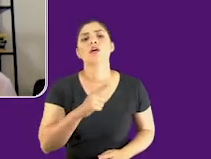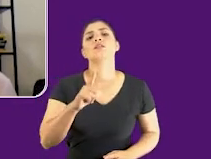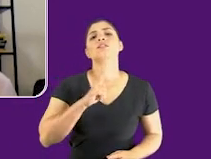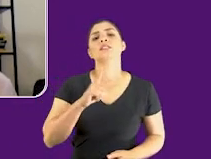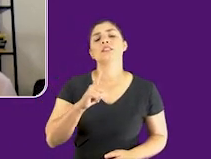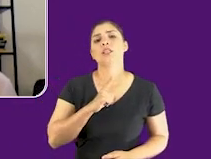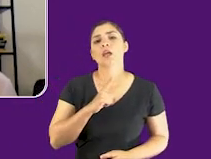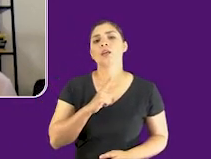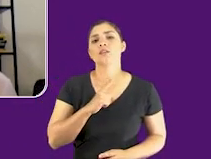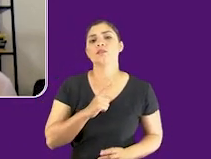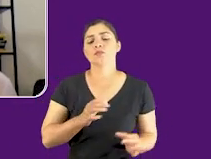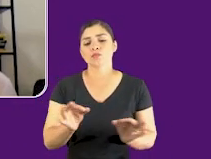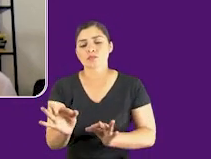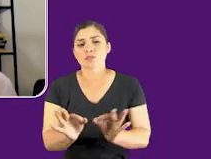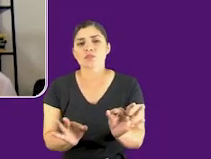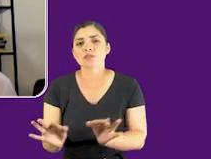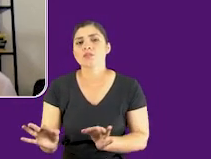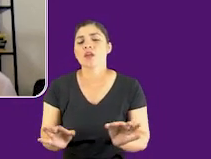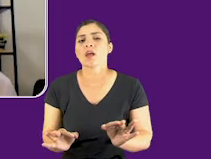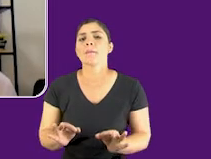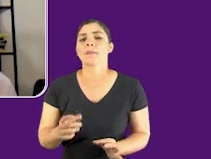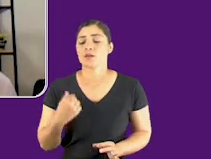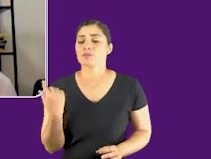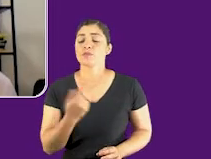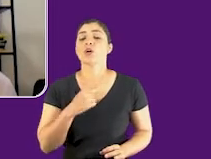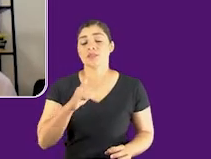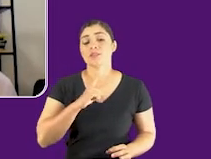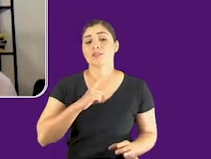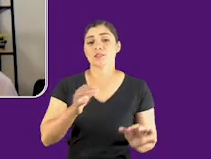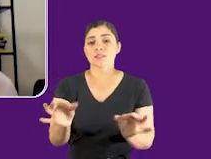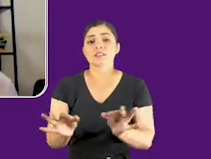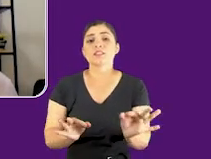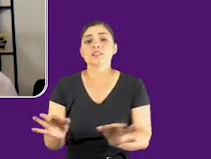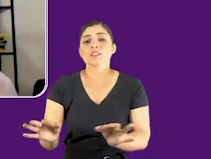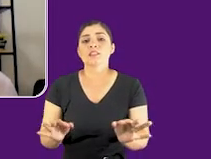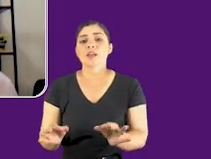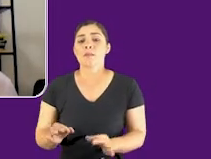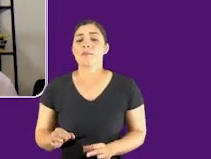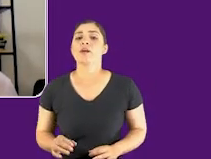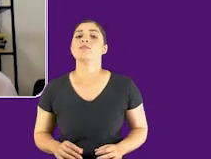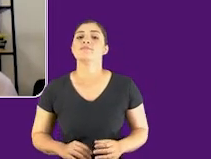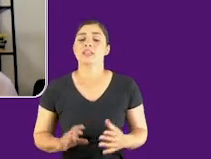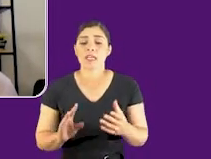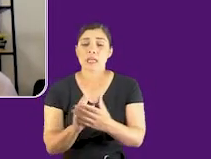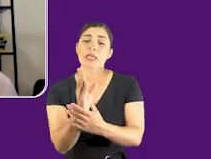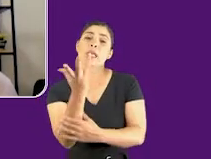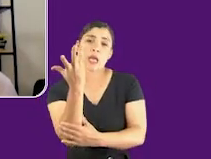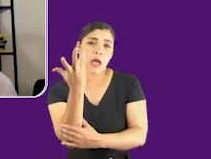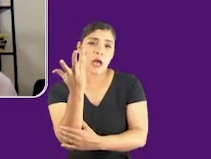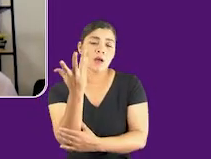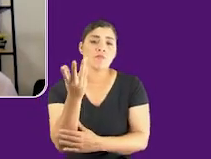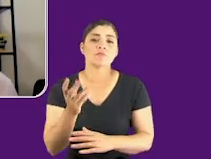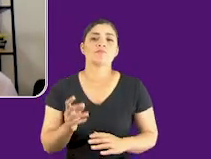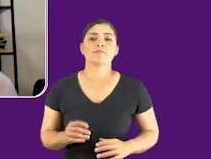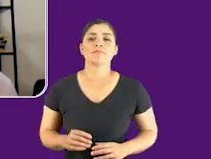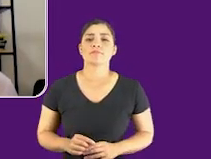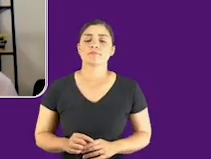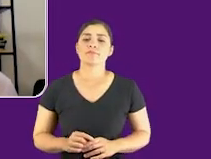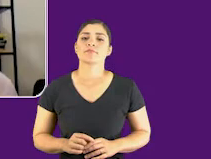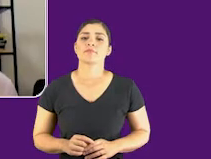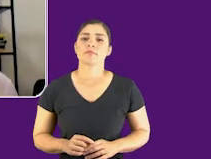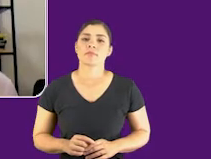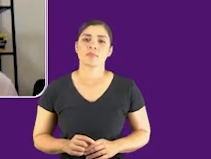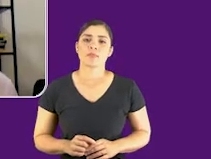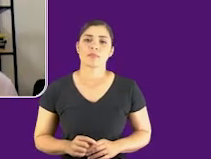temos um sistema que nós tentamos nós tentamos com certo sucesso aí eu não sei se um terço ano